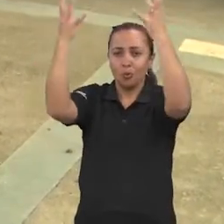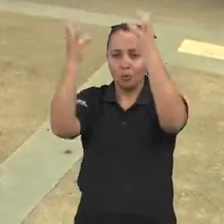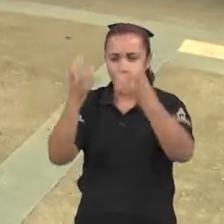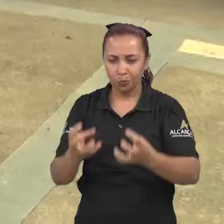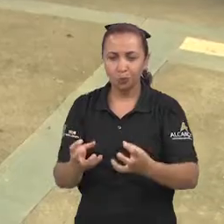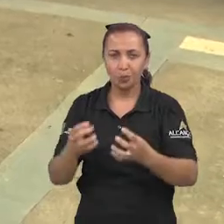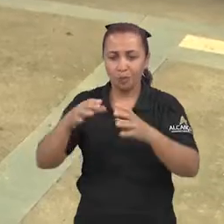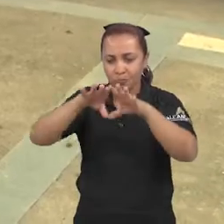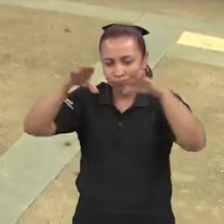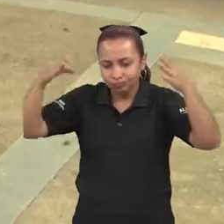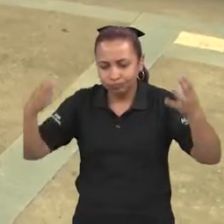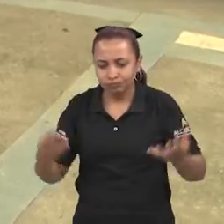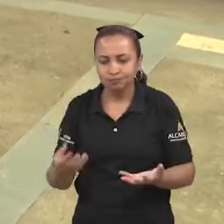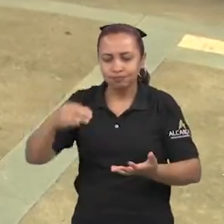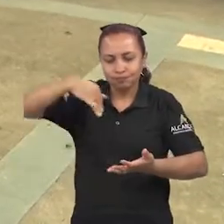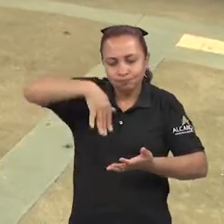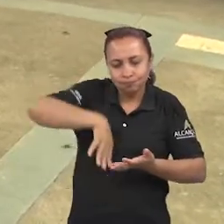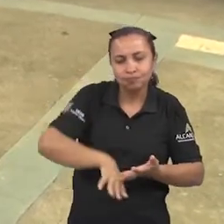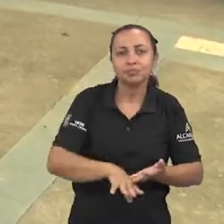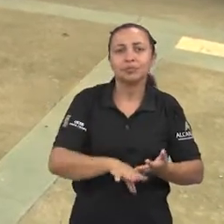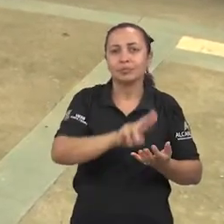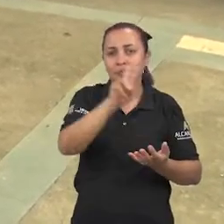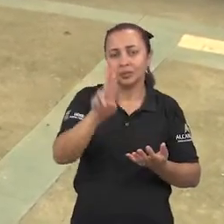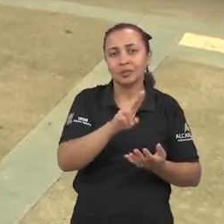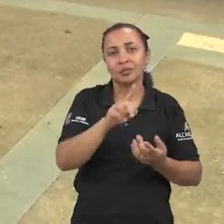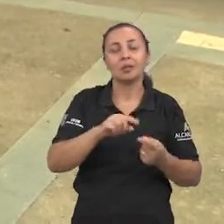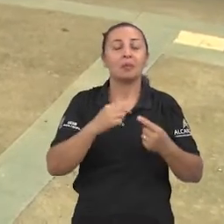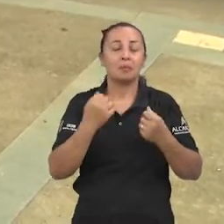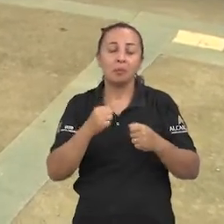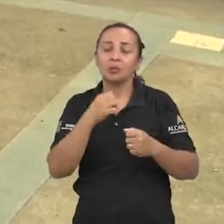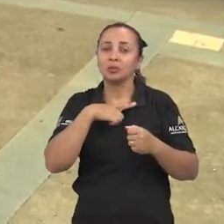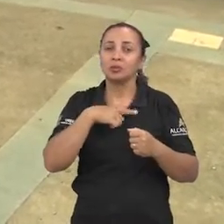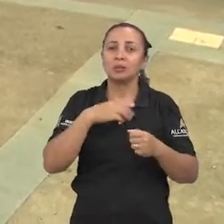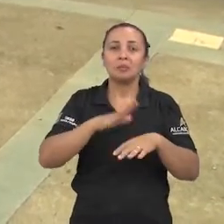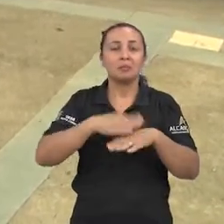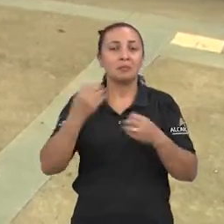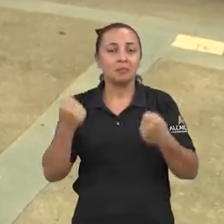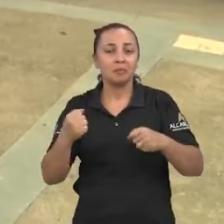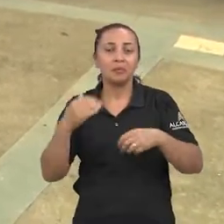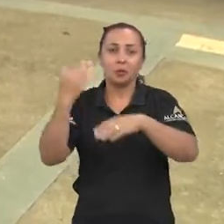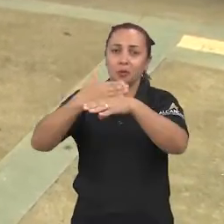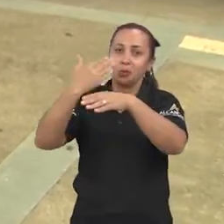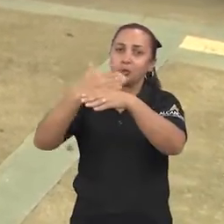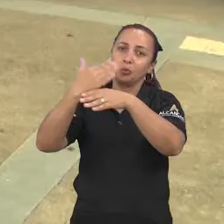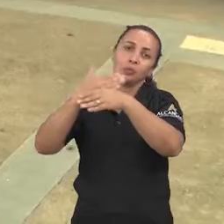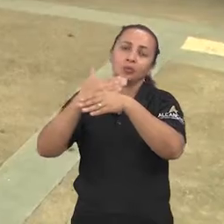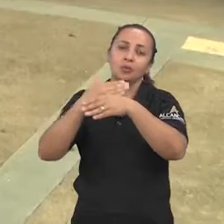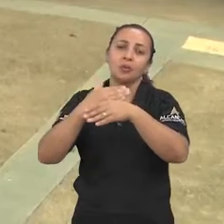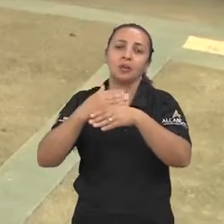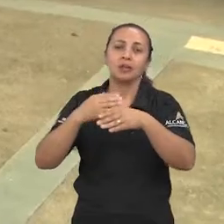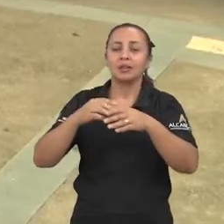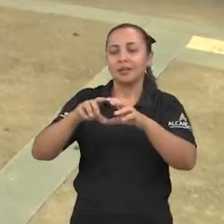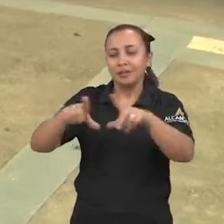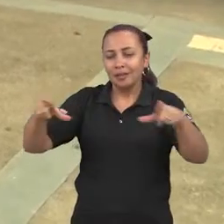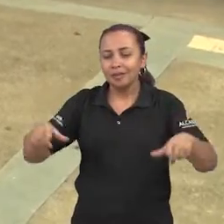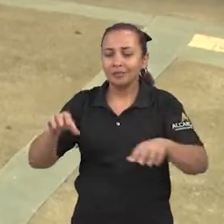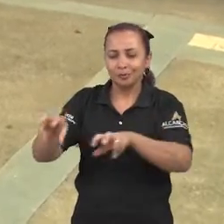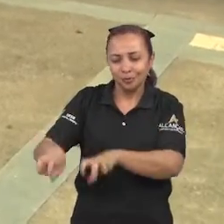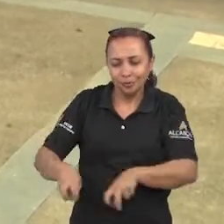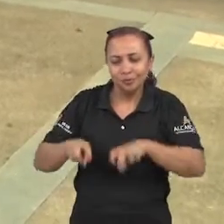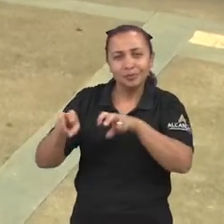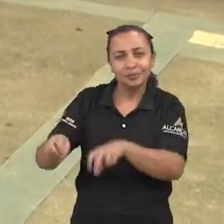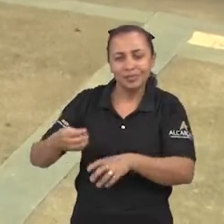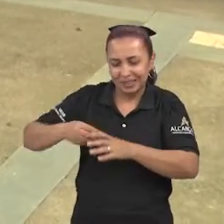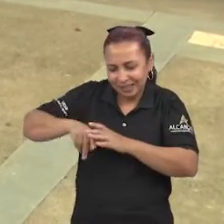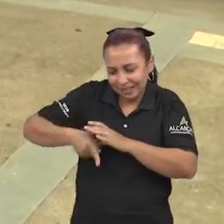para reutilizar na própria descarga, né. Pode ter outros benefícios, mas aí tem que construir muitas vezes um tanque subterrâneo, tem que ter